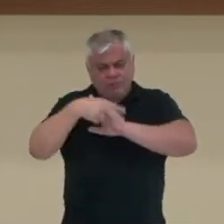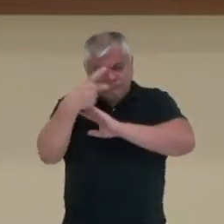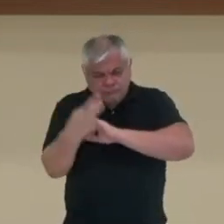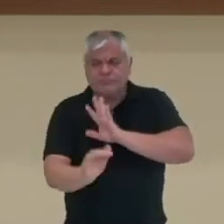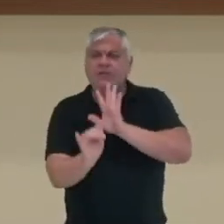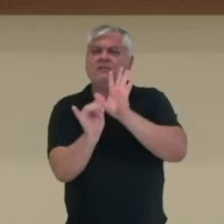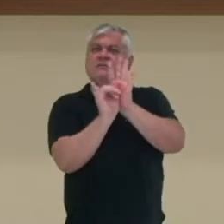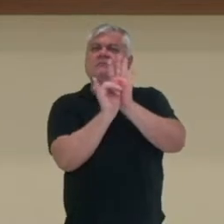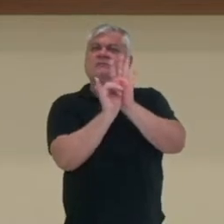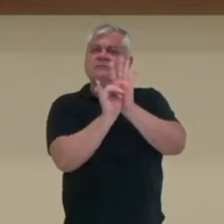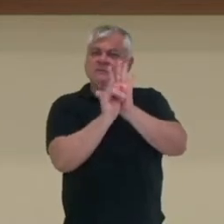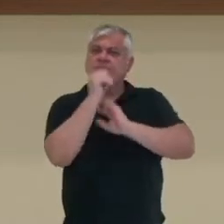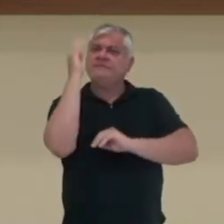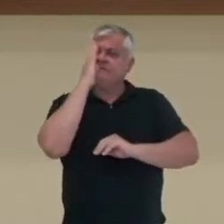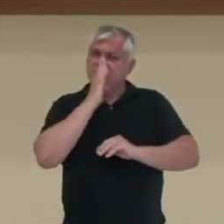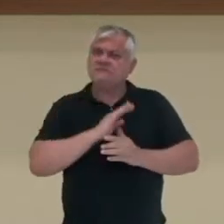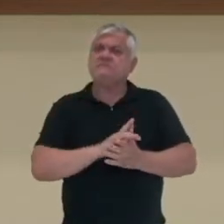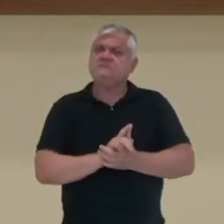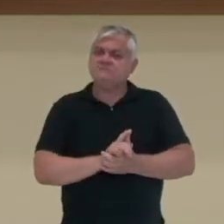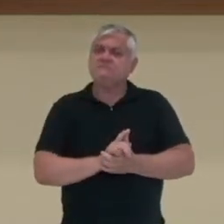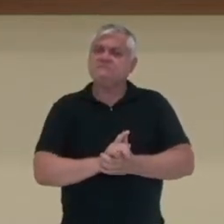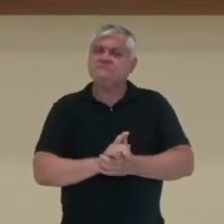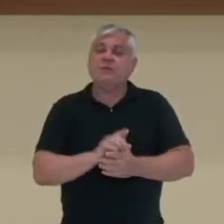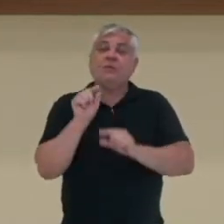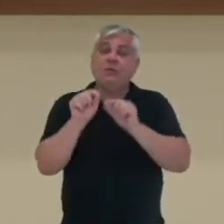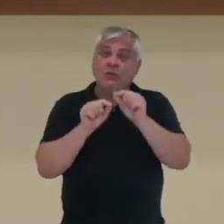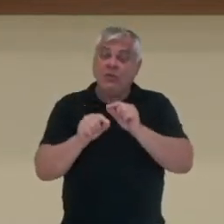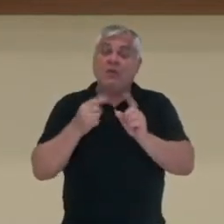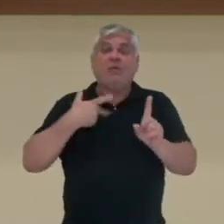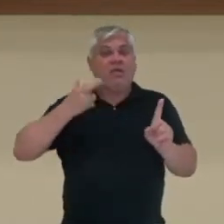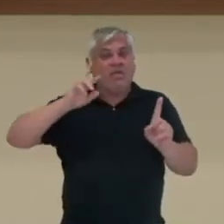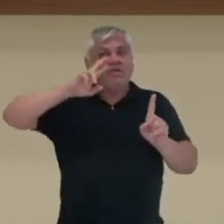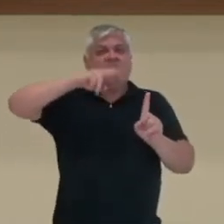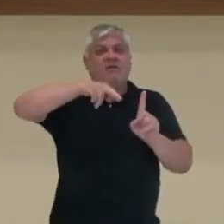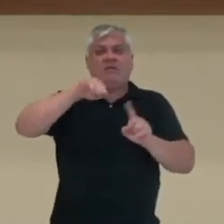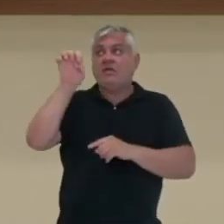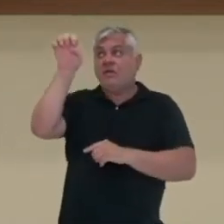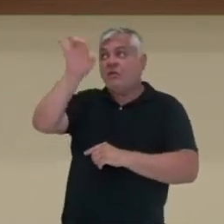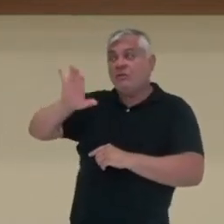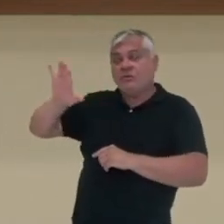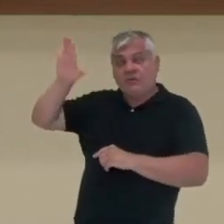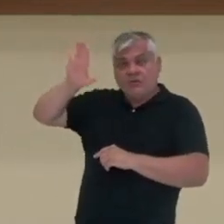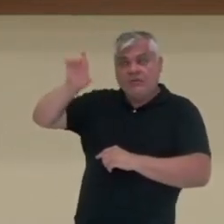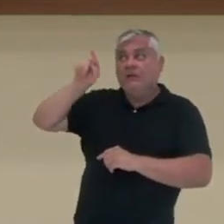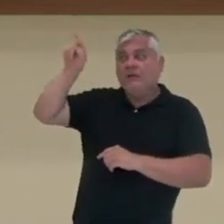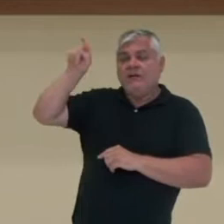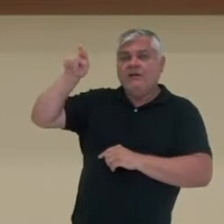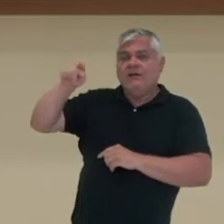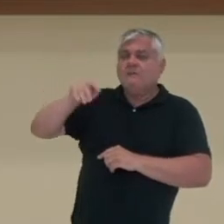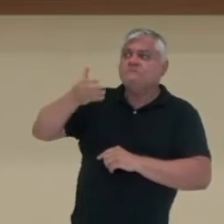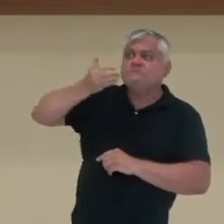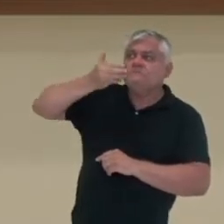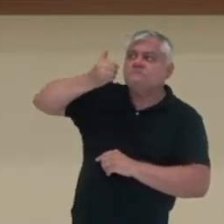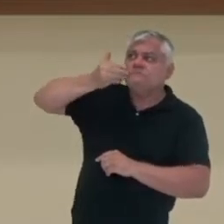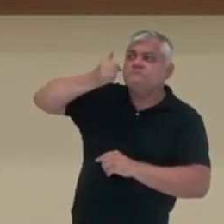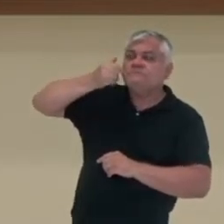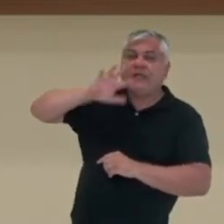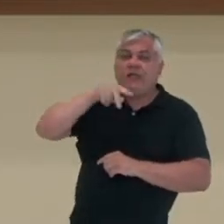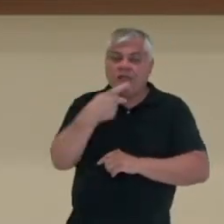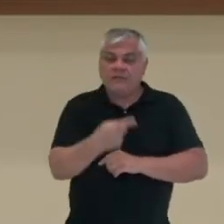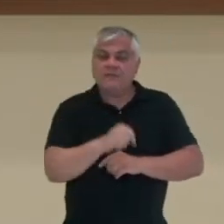identidade nacional, certo? Através de referências europeias, eles buscam aqui no Brasil